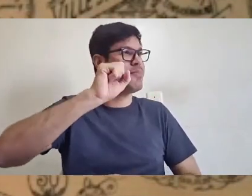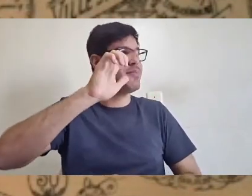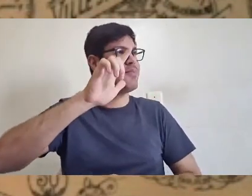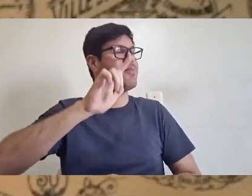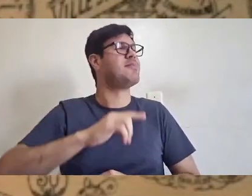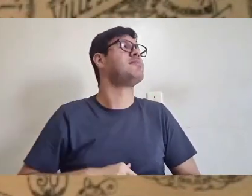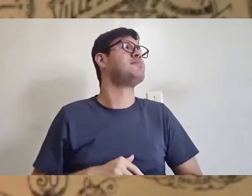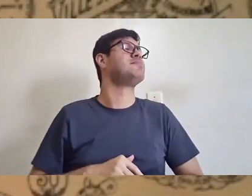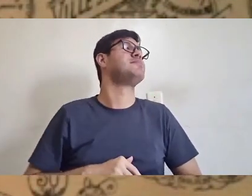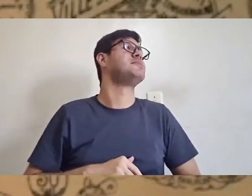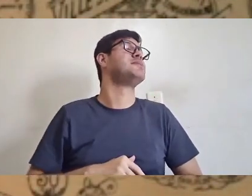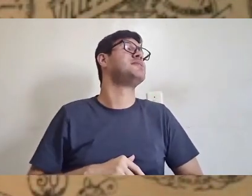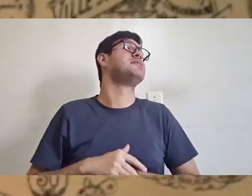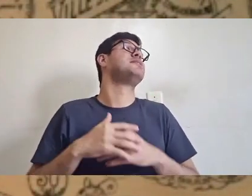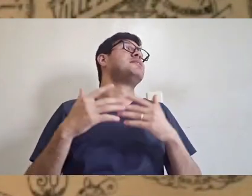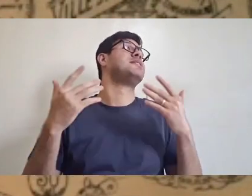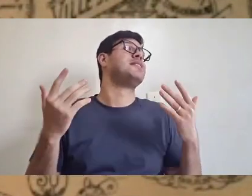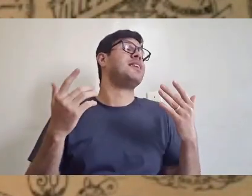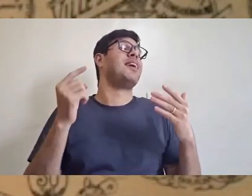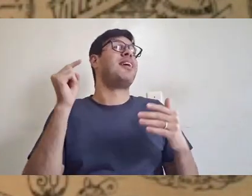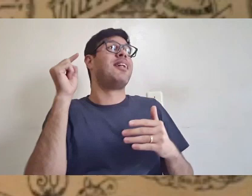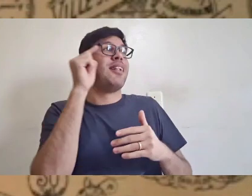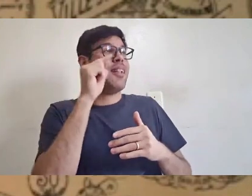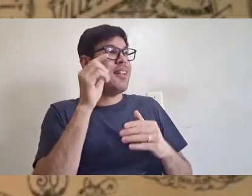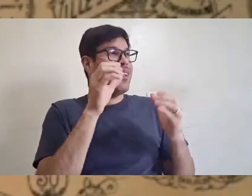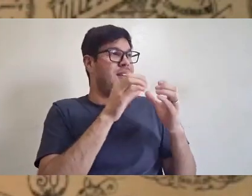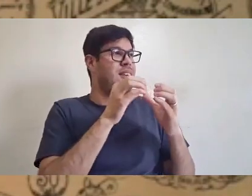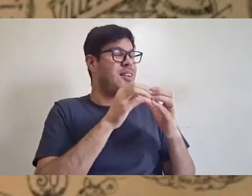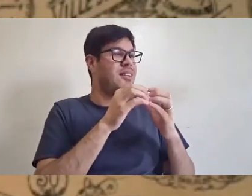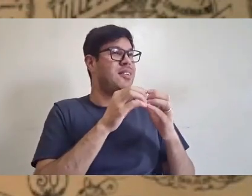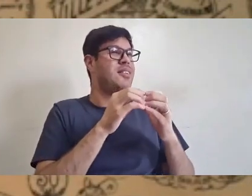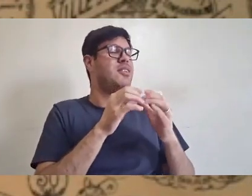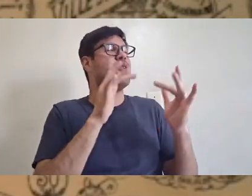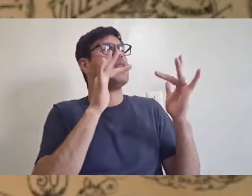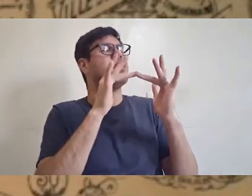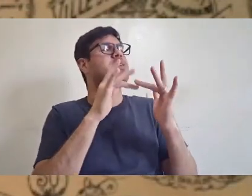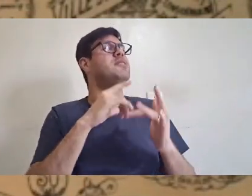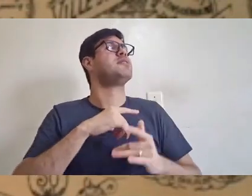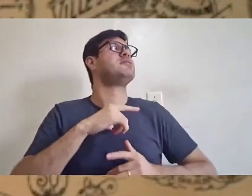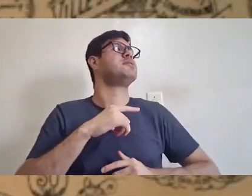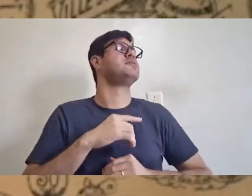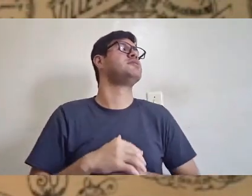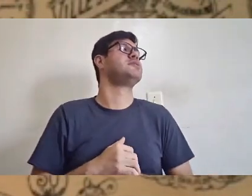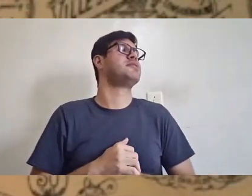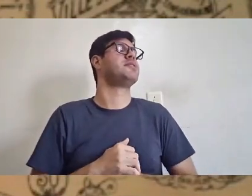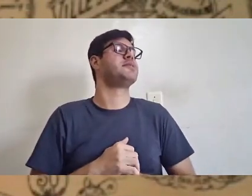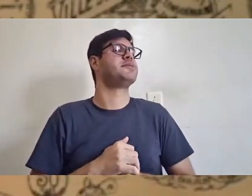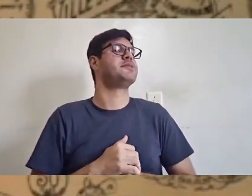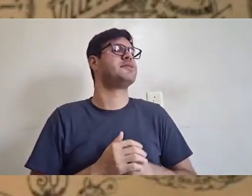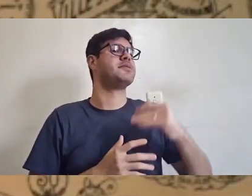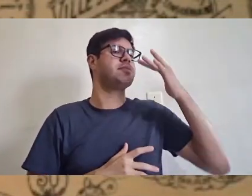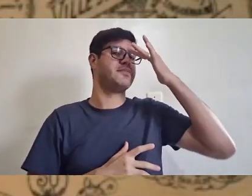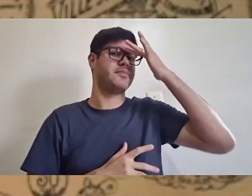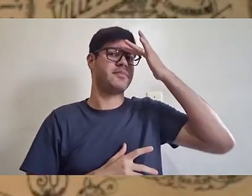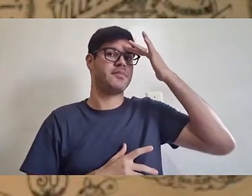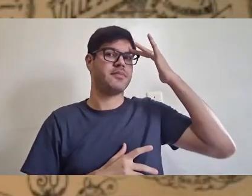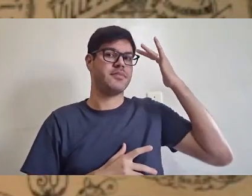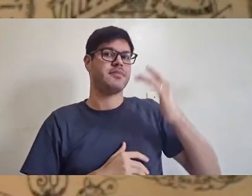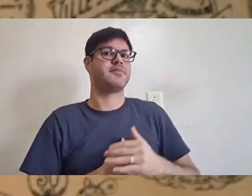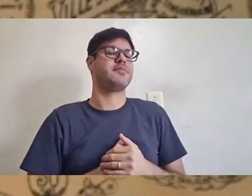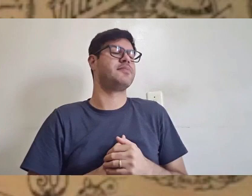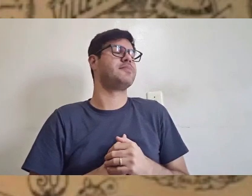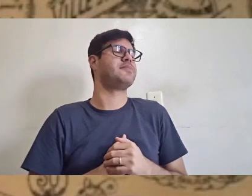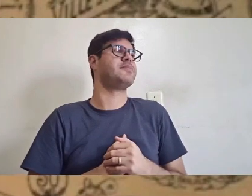no PSL ele dizia que ele tinha contato lá com o pessoal do partido